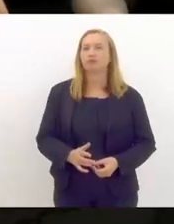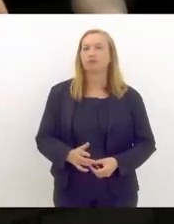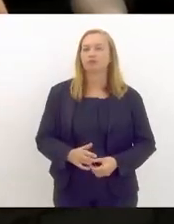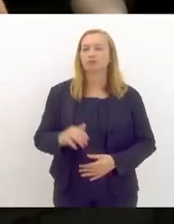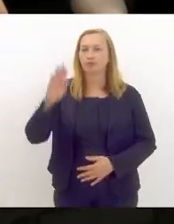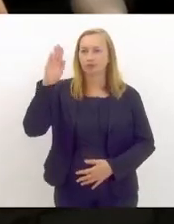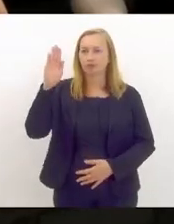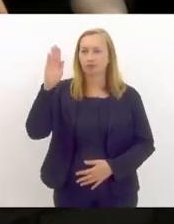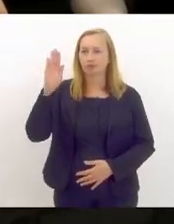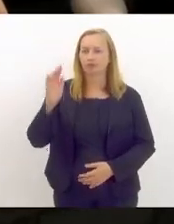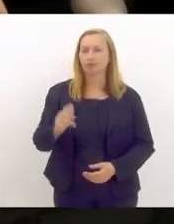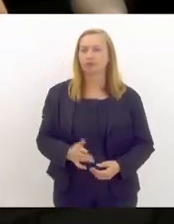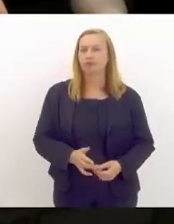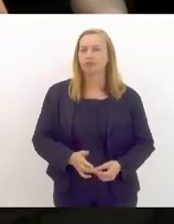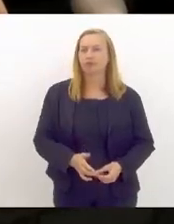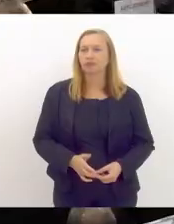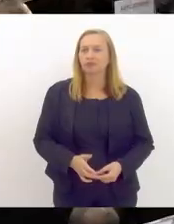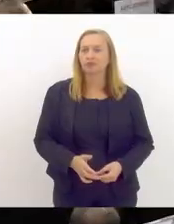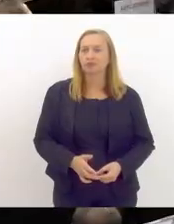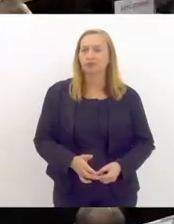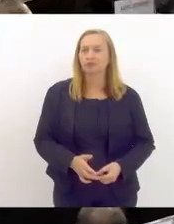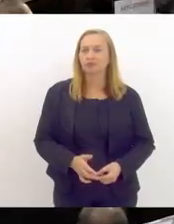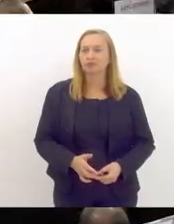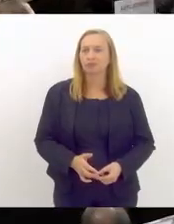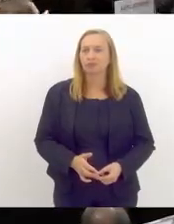Assim o prometo.